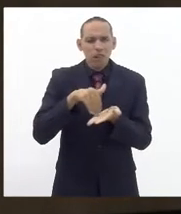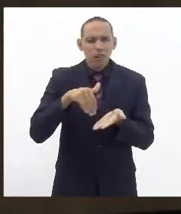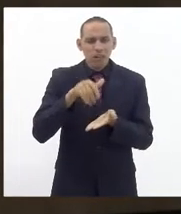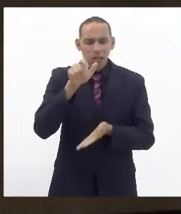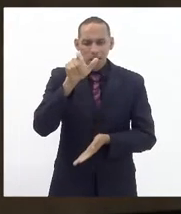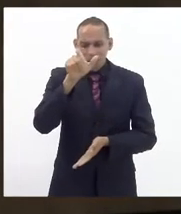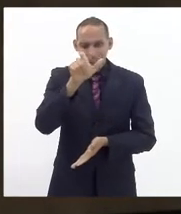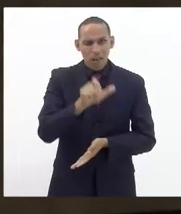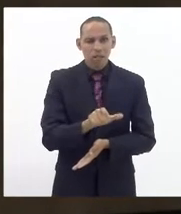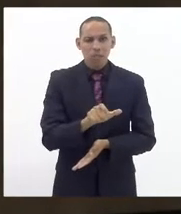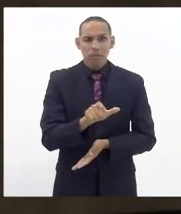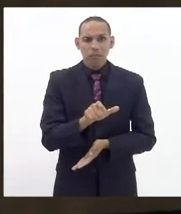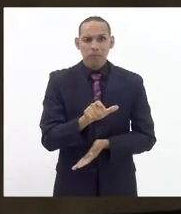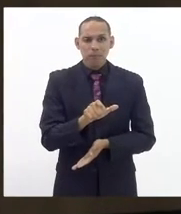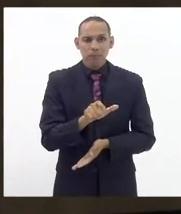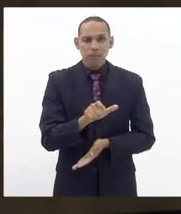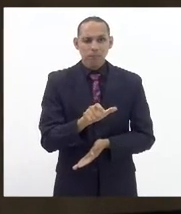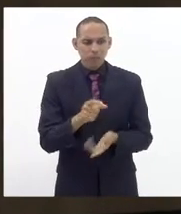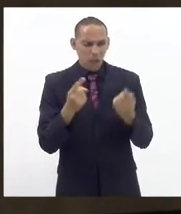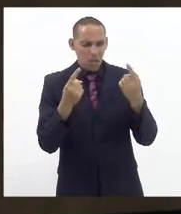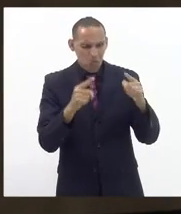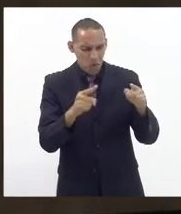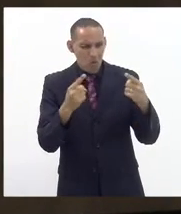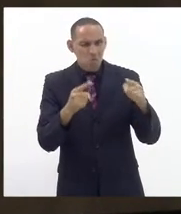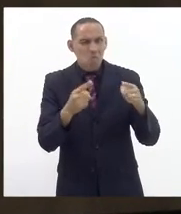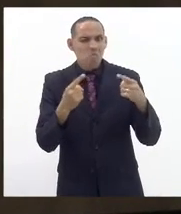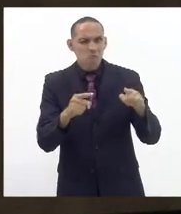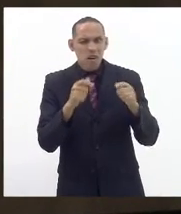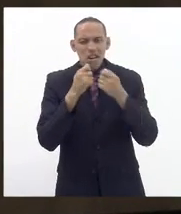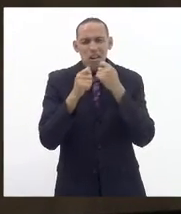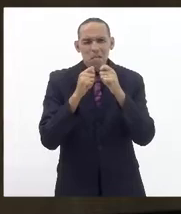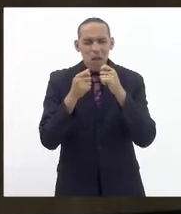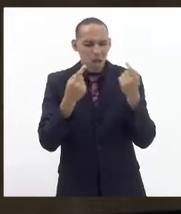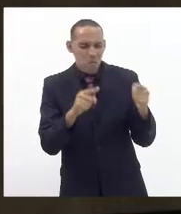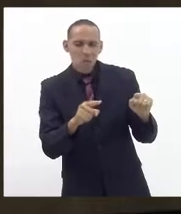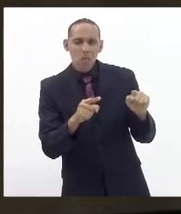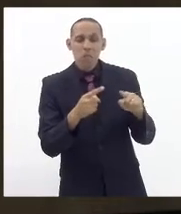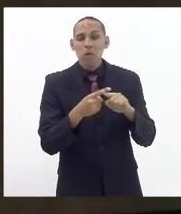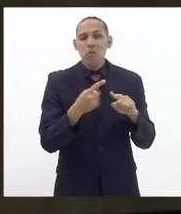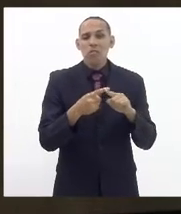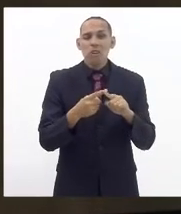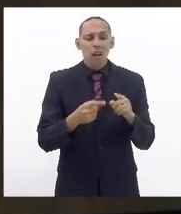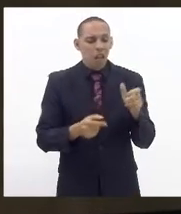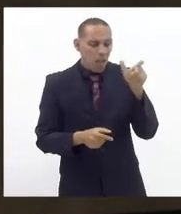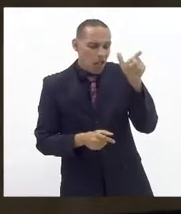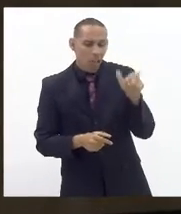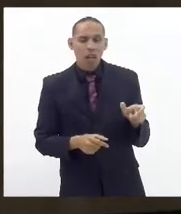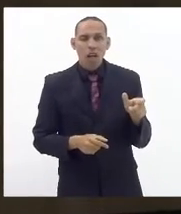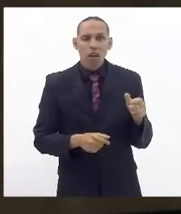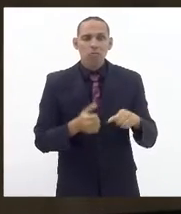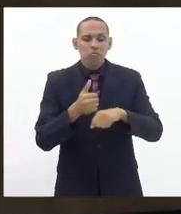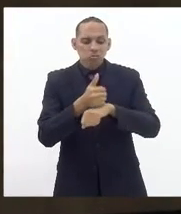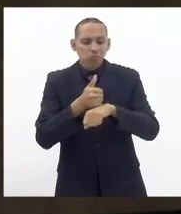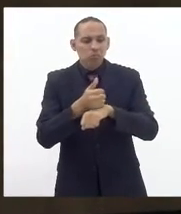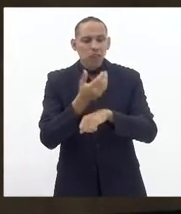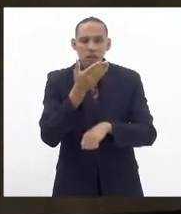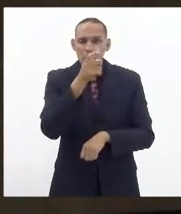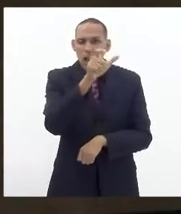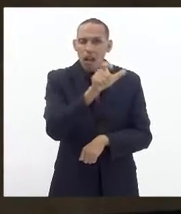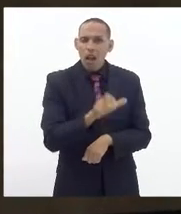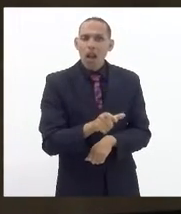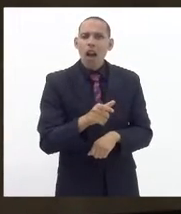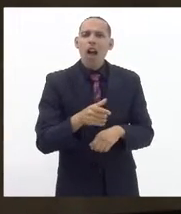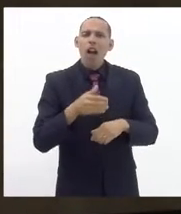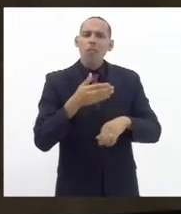sendo enxovalhada na imprensa por conta de ocupar um espaço da qual ela se preparou durante a